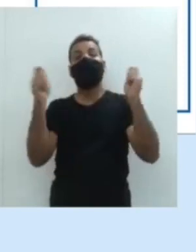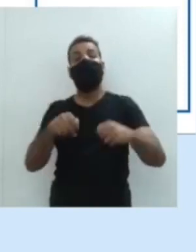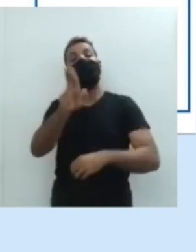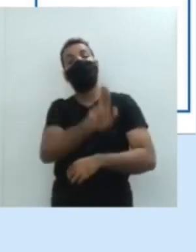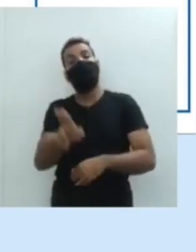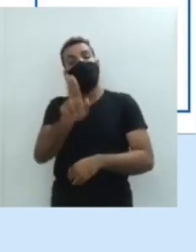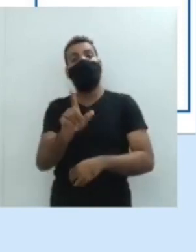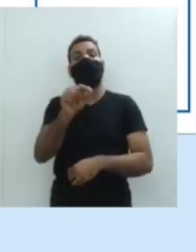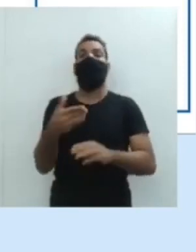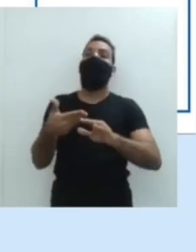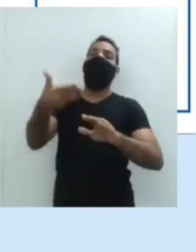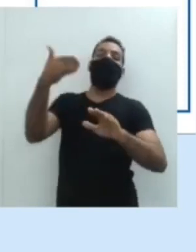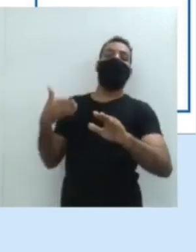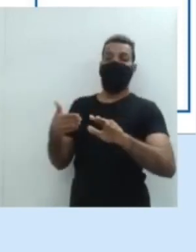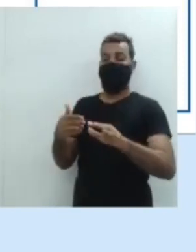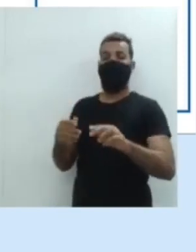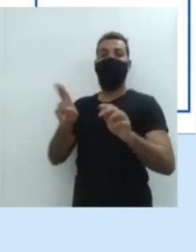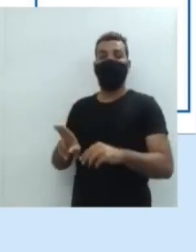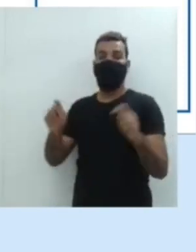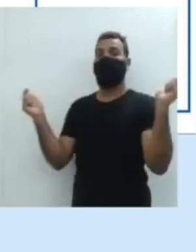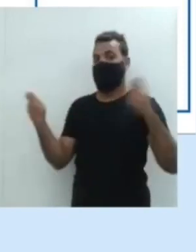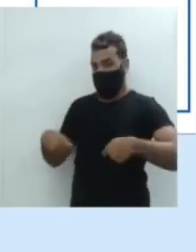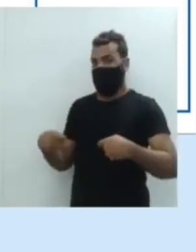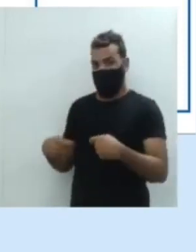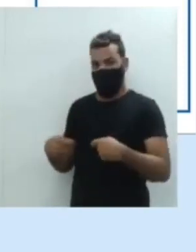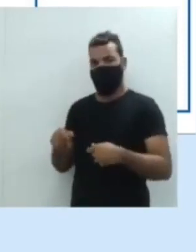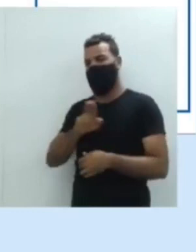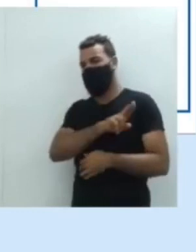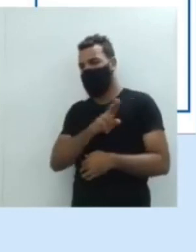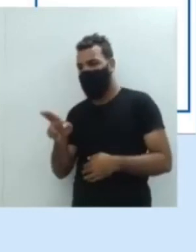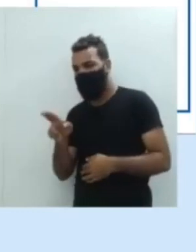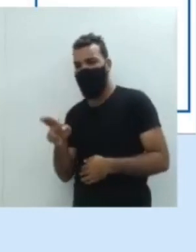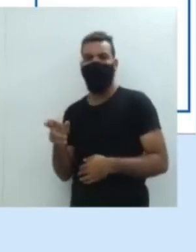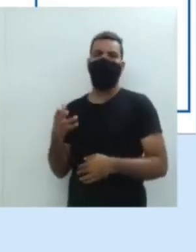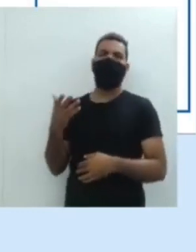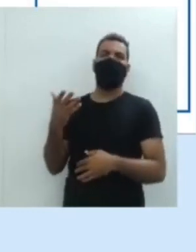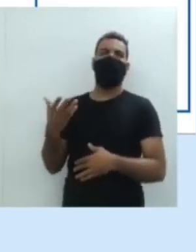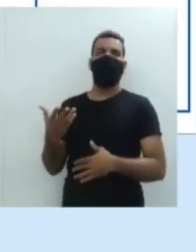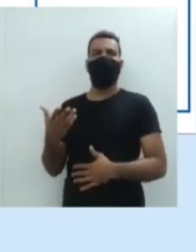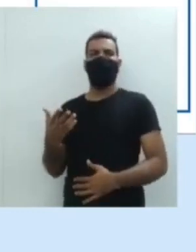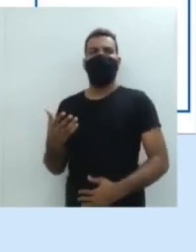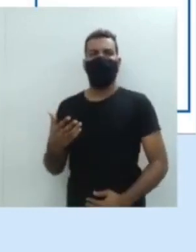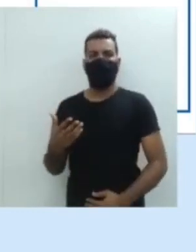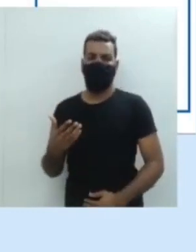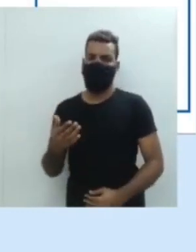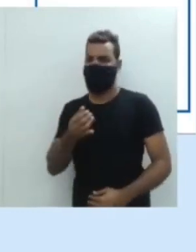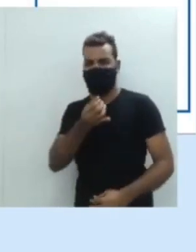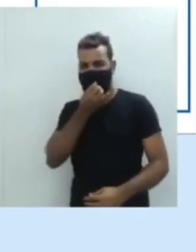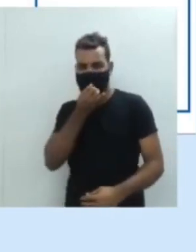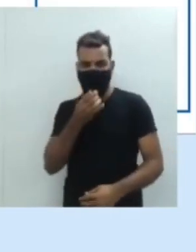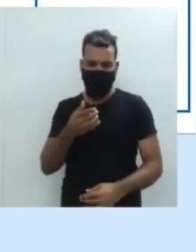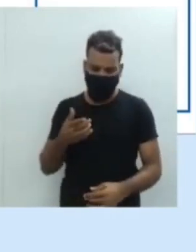é anteriormente antes do nome do seu atributo do nome do seu método por exemplo